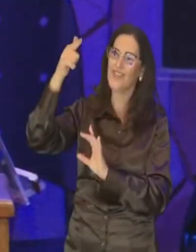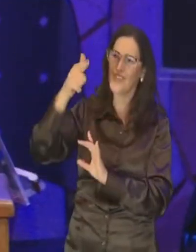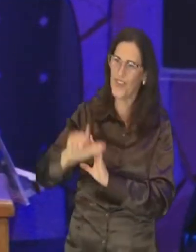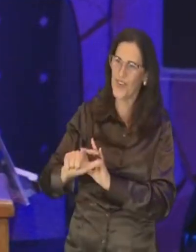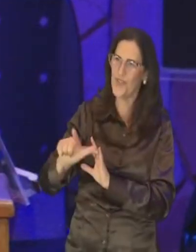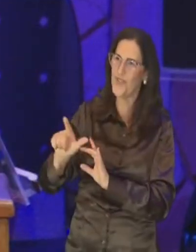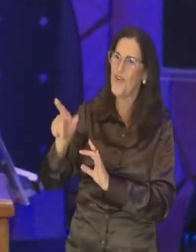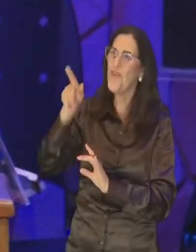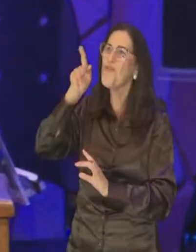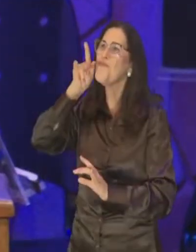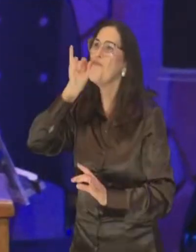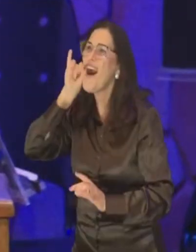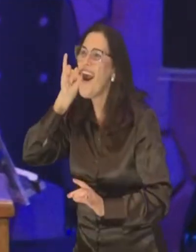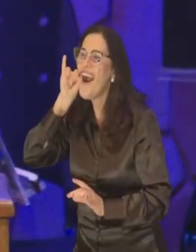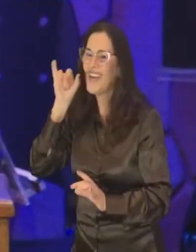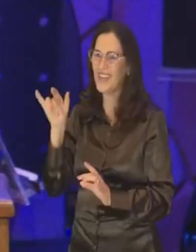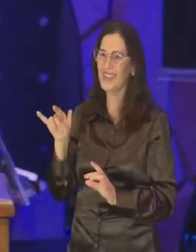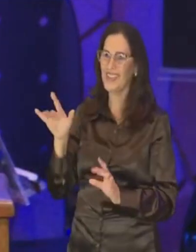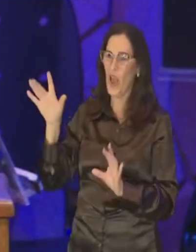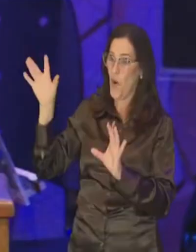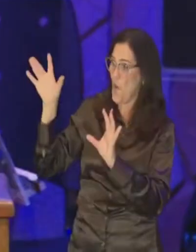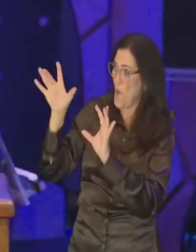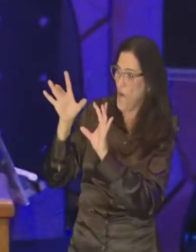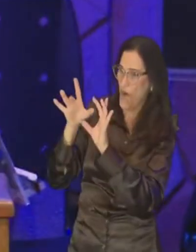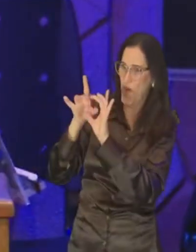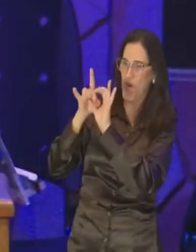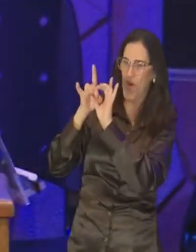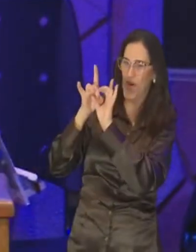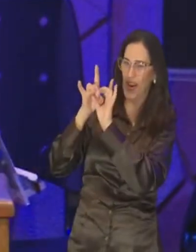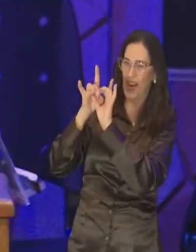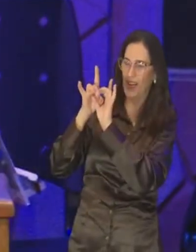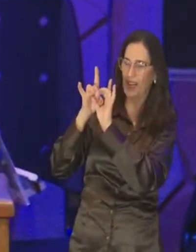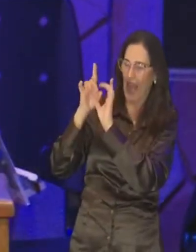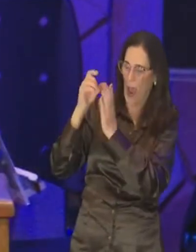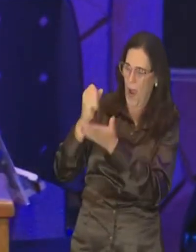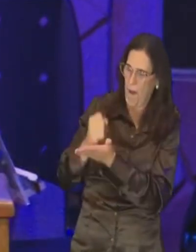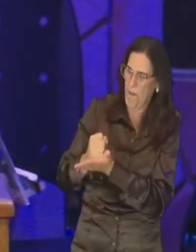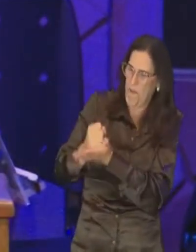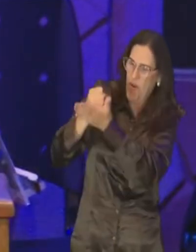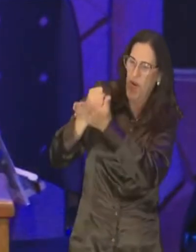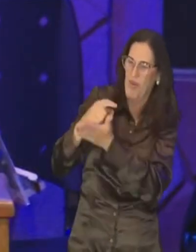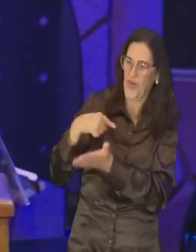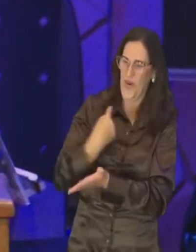Pai. Um elo que nós iríamos nos apoiar,